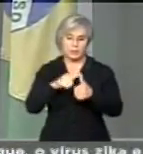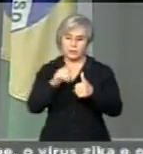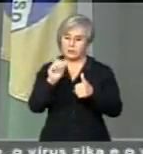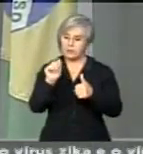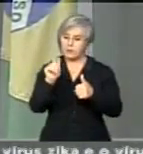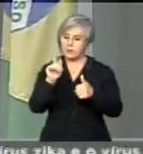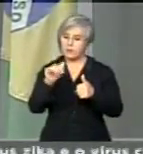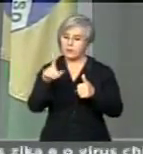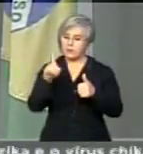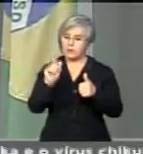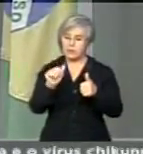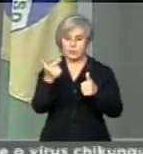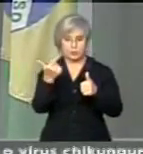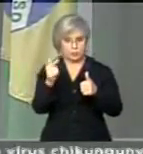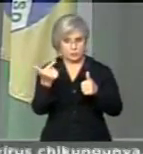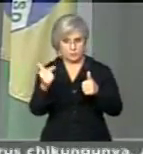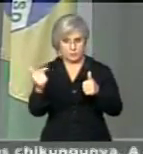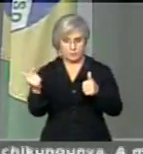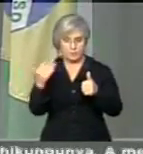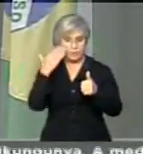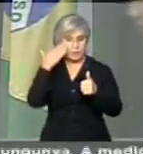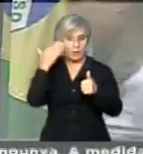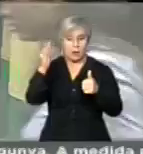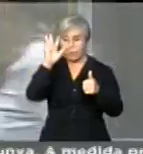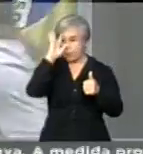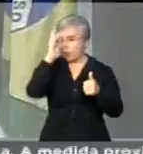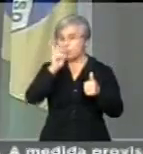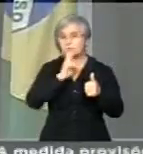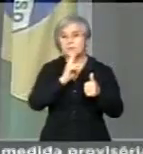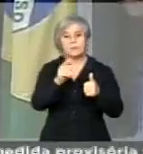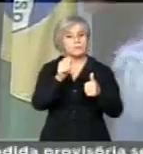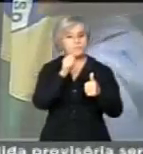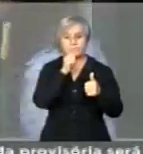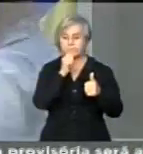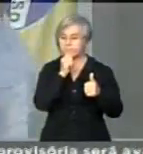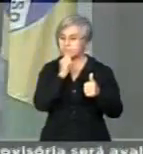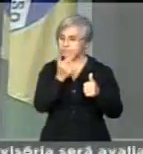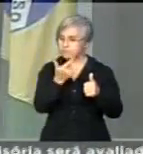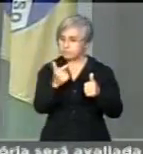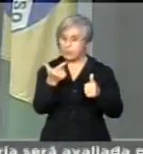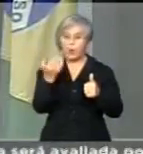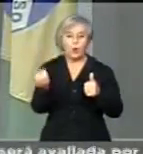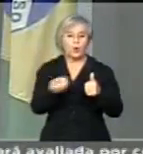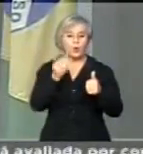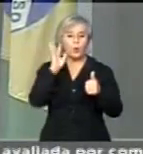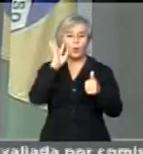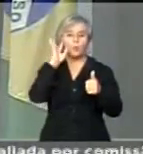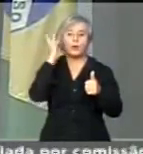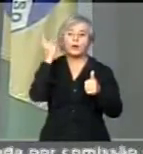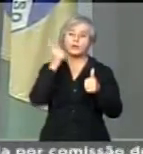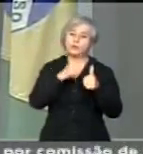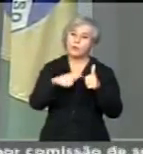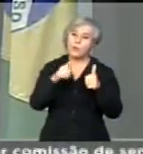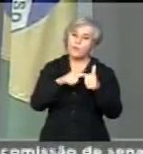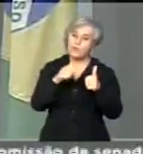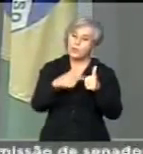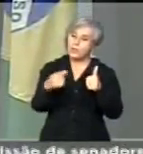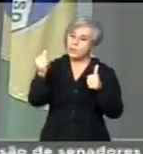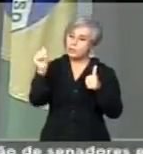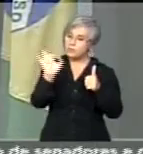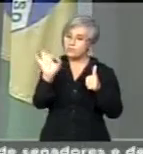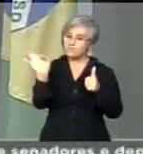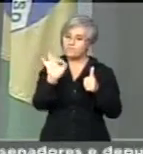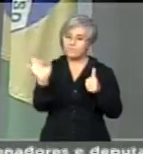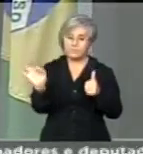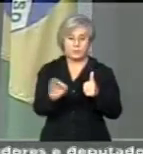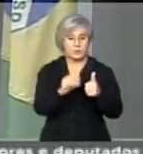não apresenta a solução e o rumo de como sairmos dessa crise. Se o